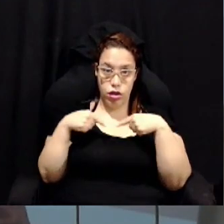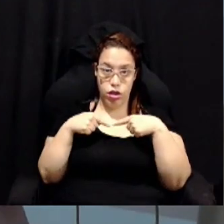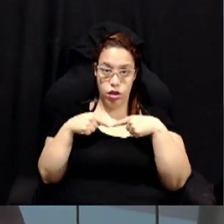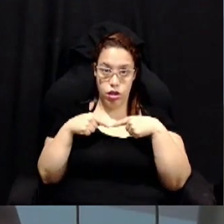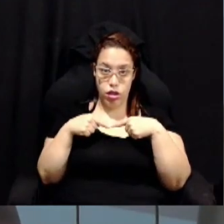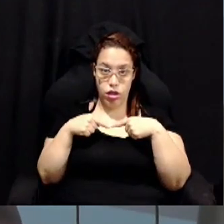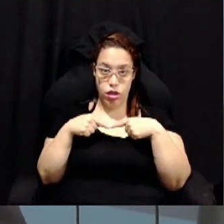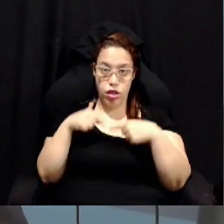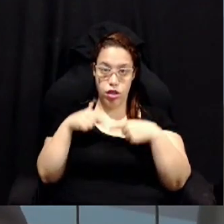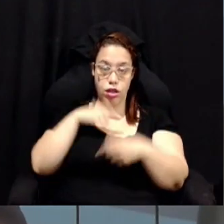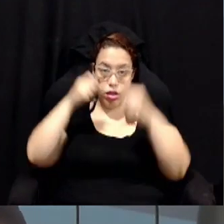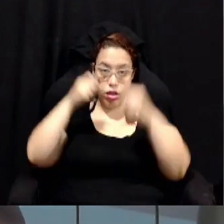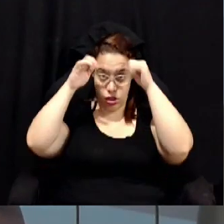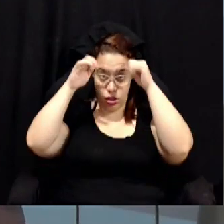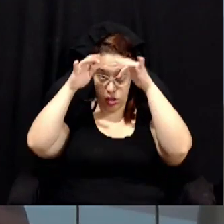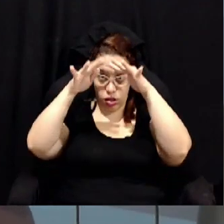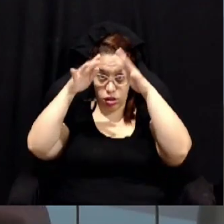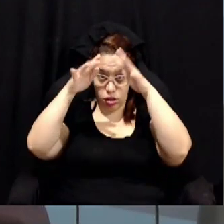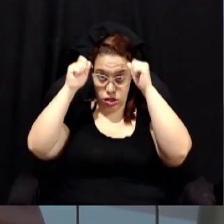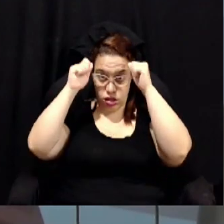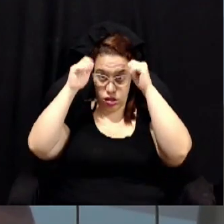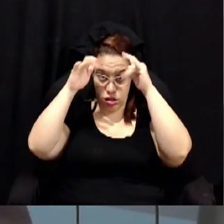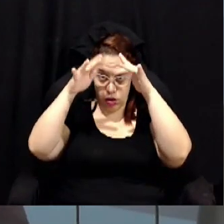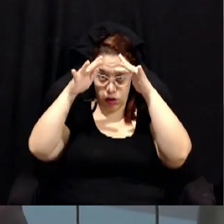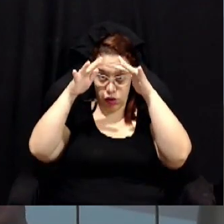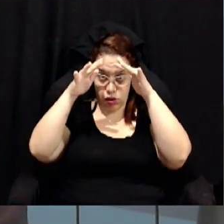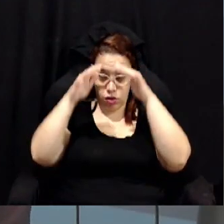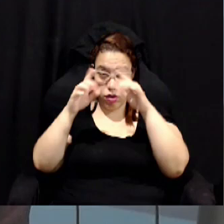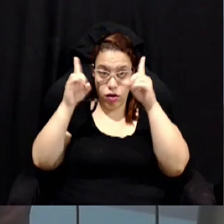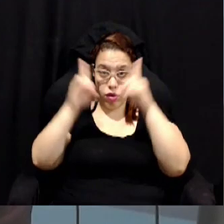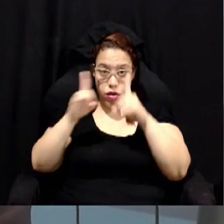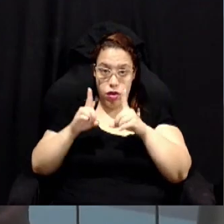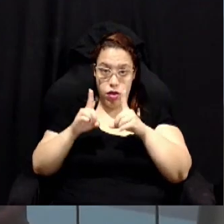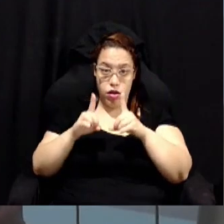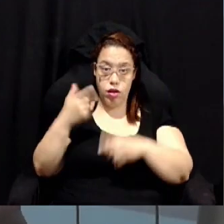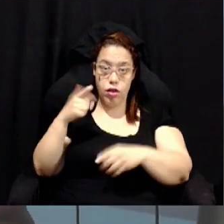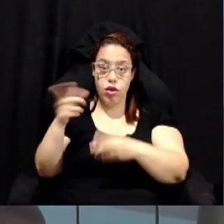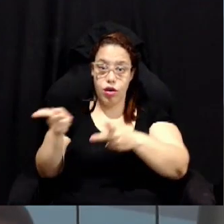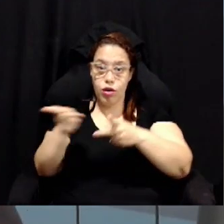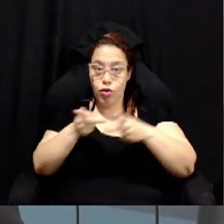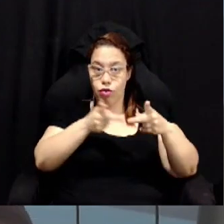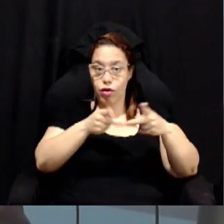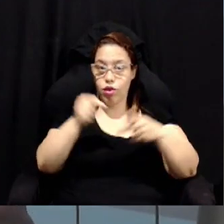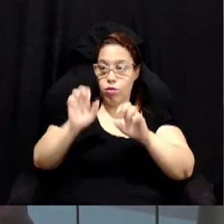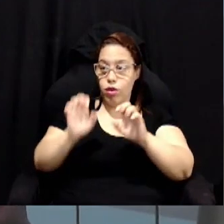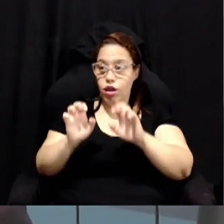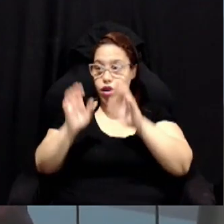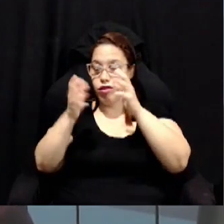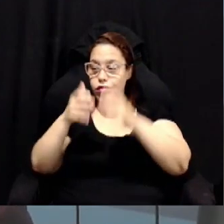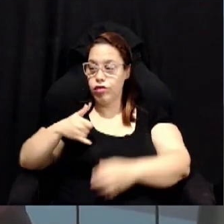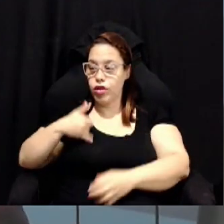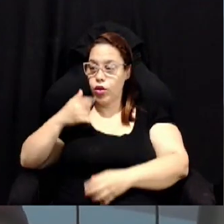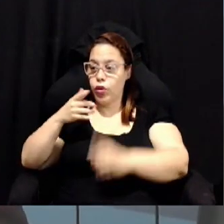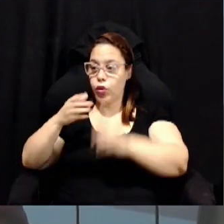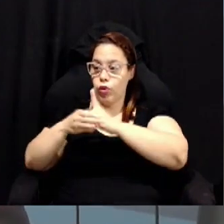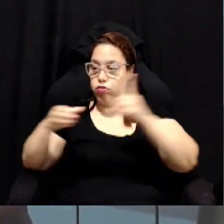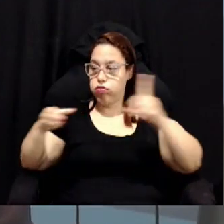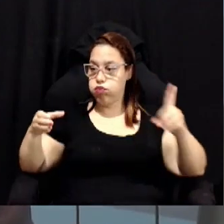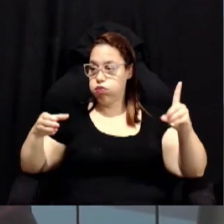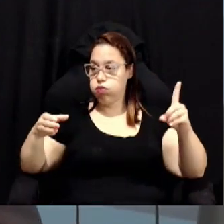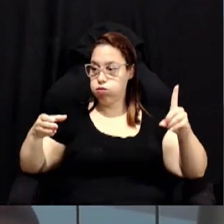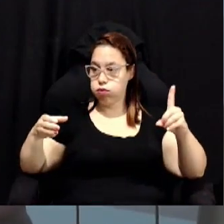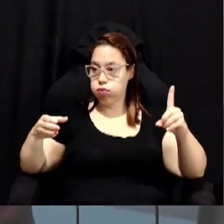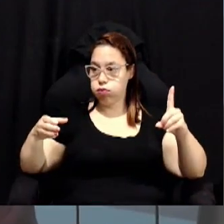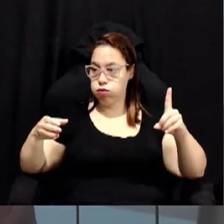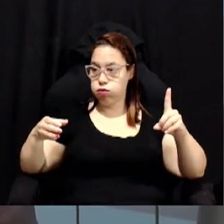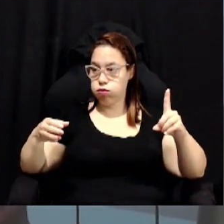autismo ou algum outro tipo de deficiência não é convidado para aquela festinha. Então ela é excluída de determinado